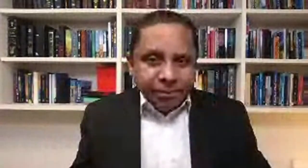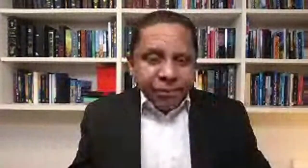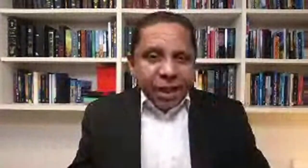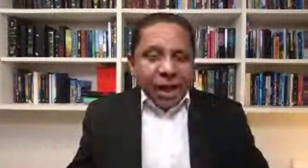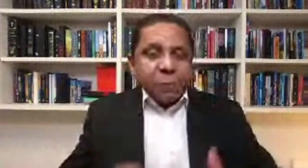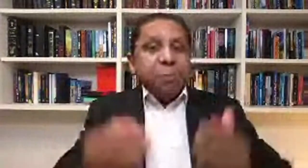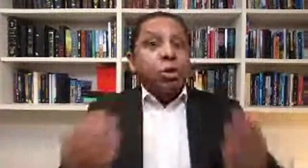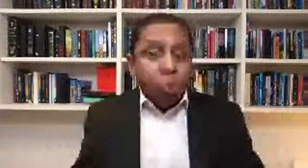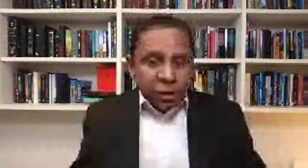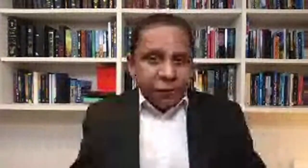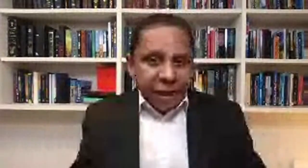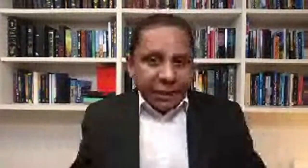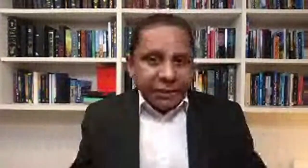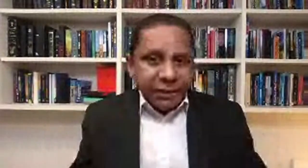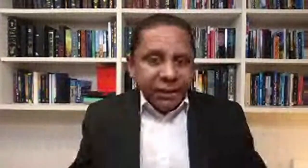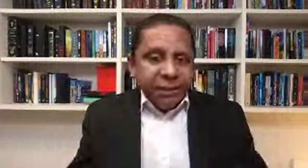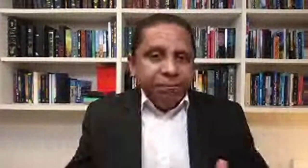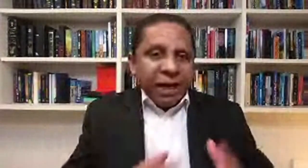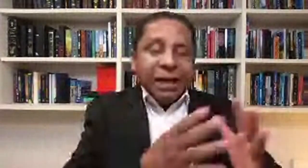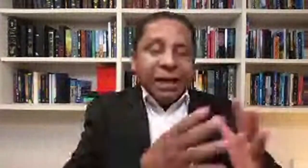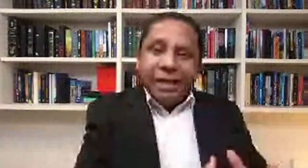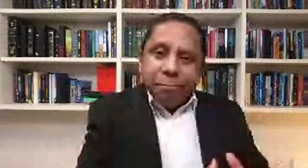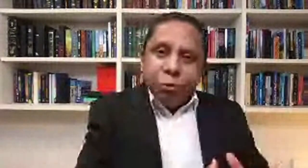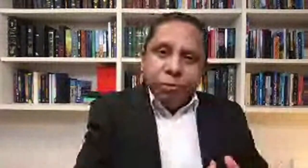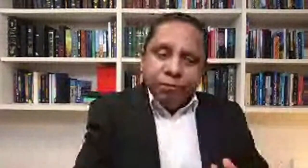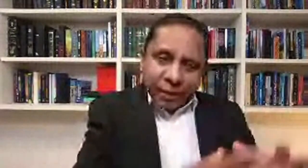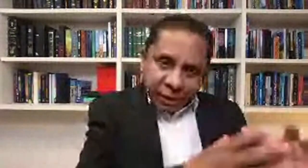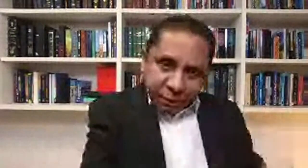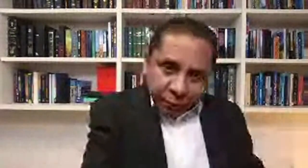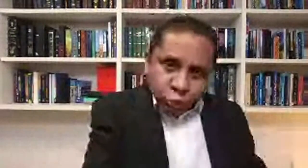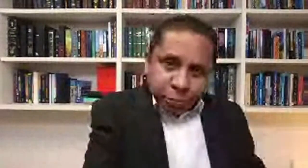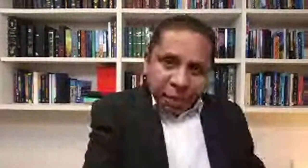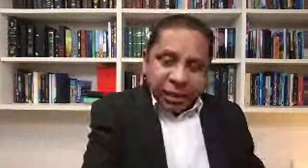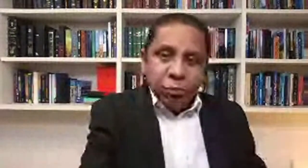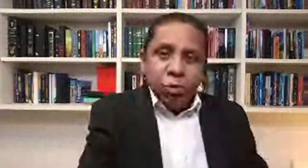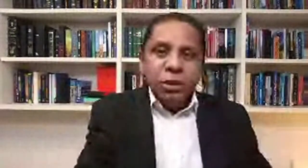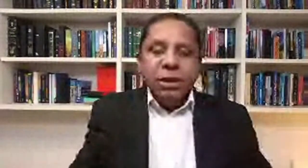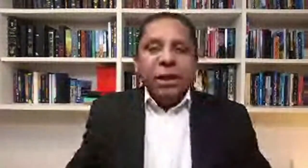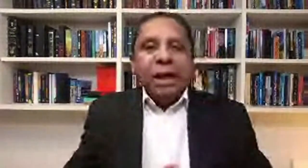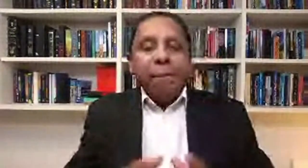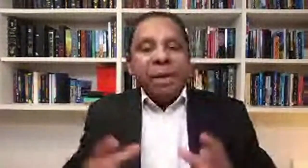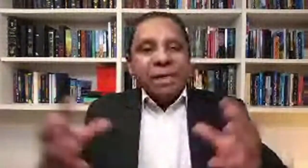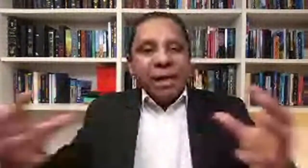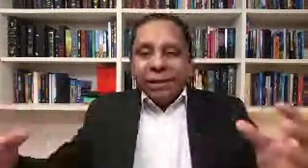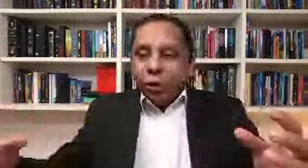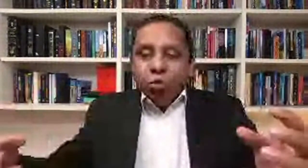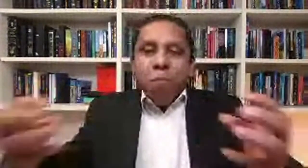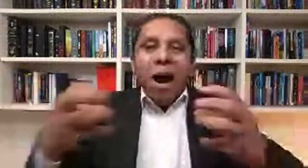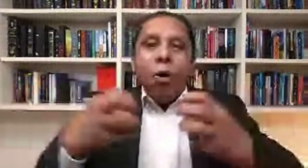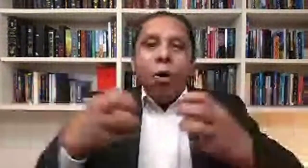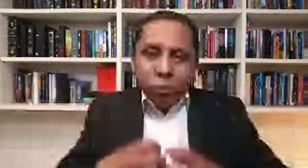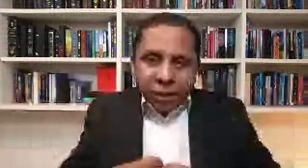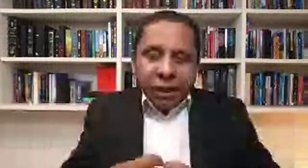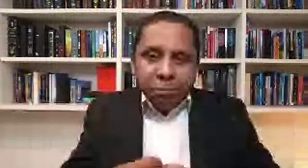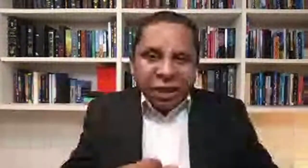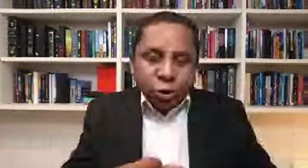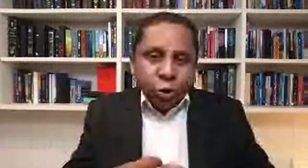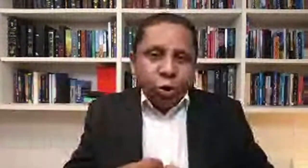fiéis, às pessoas fiéis. Naquele tempo, nesse período de Pérgamo, apesar de que o